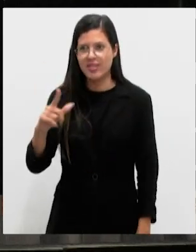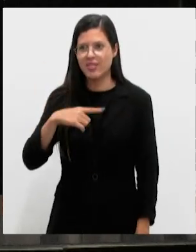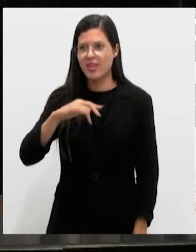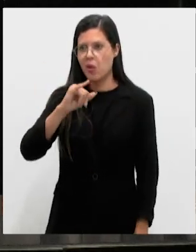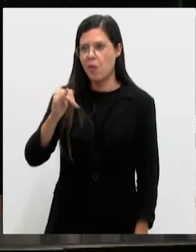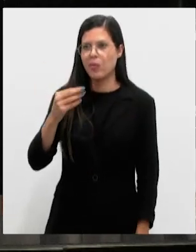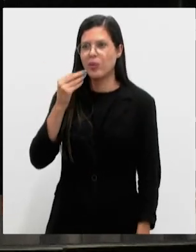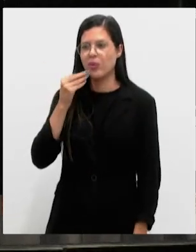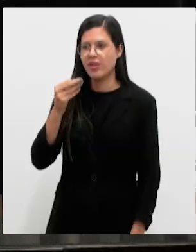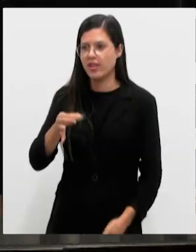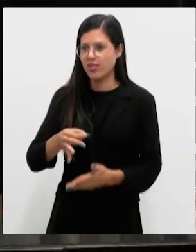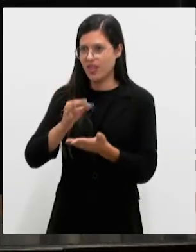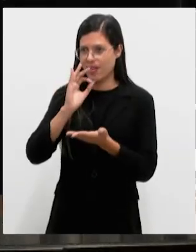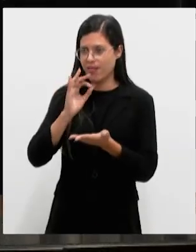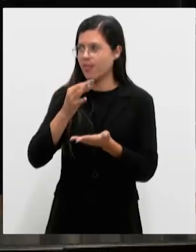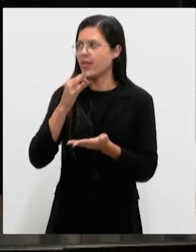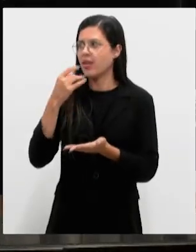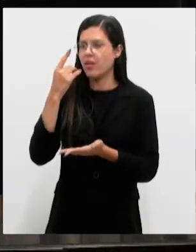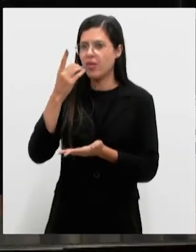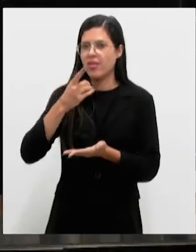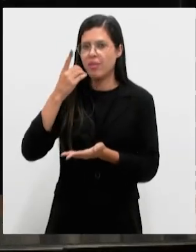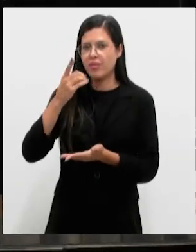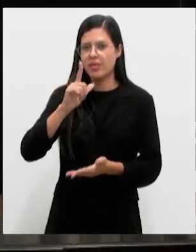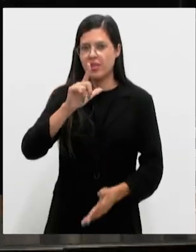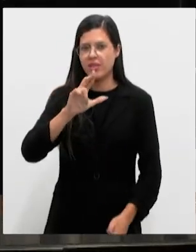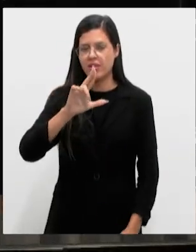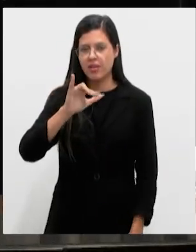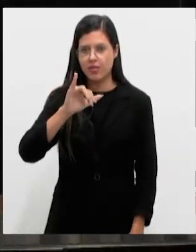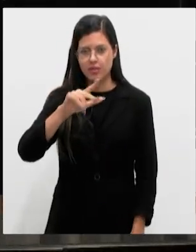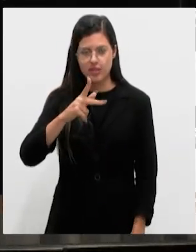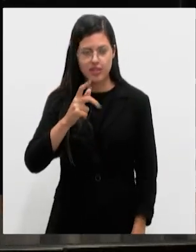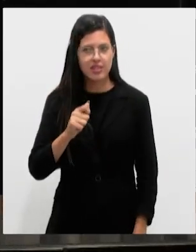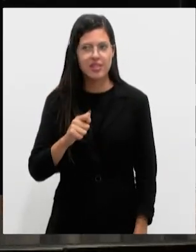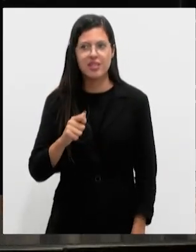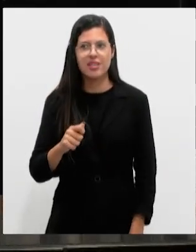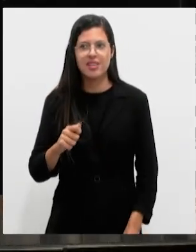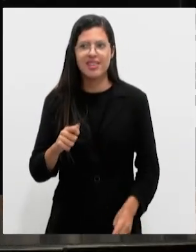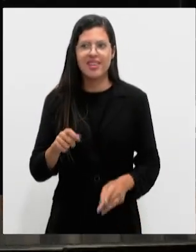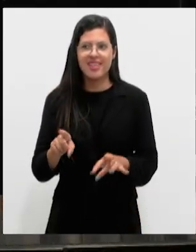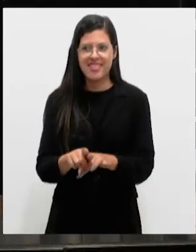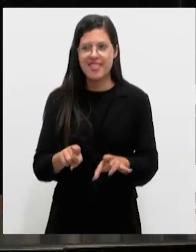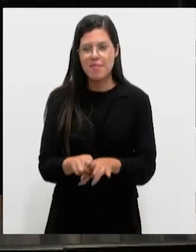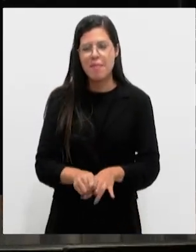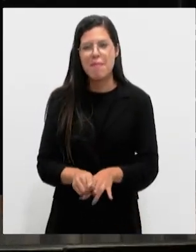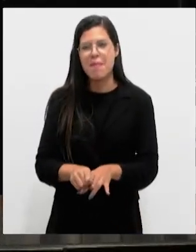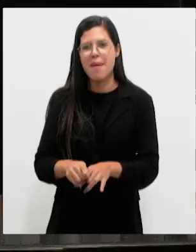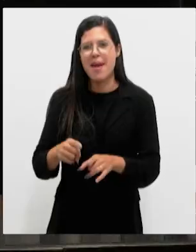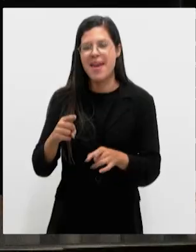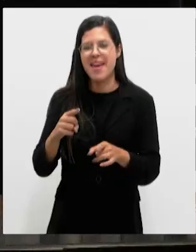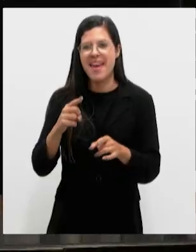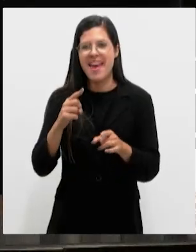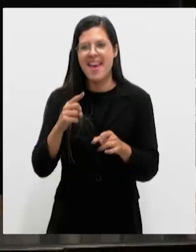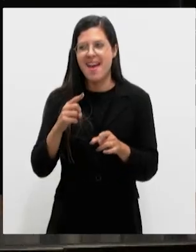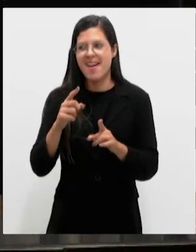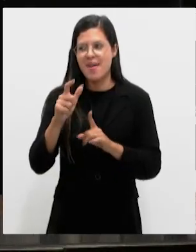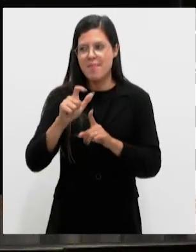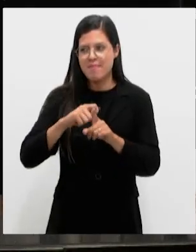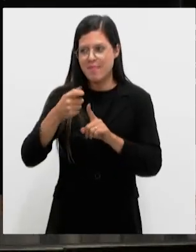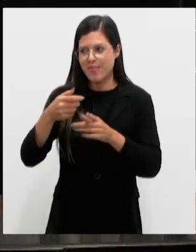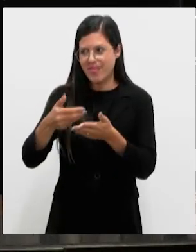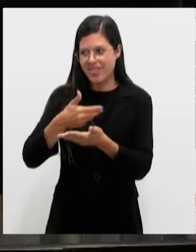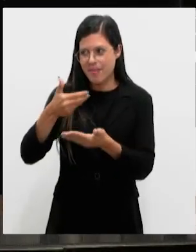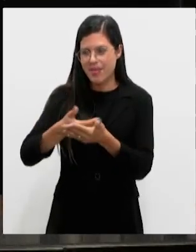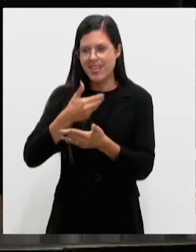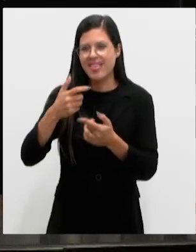tomar um café com a deputada Lucinha, então tomar uma vitamina de mamão com banana através da alimentação mais